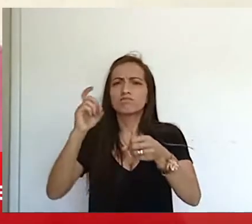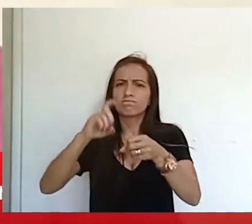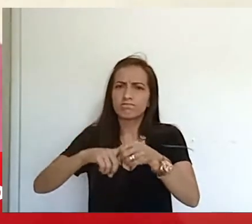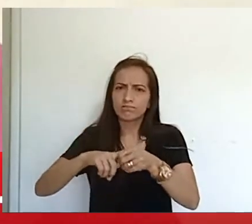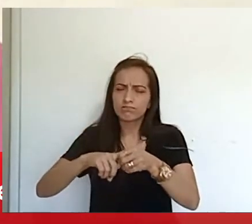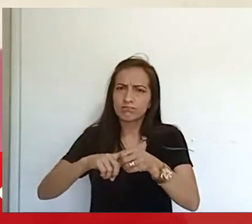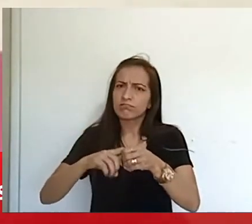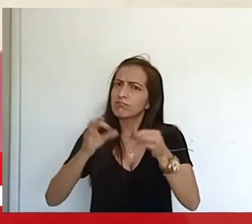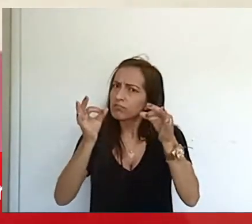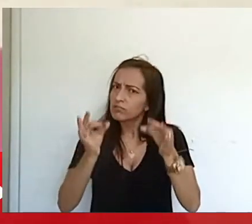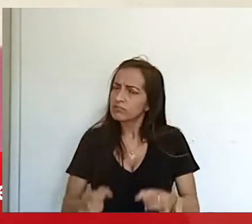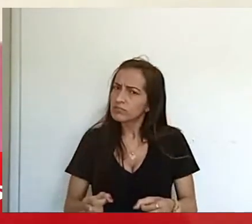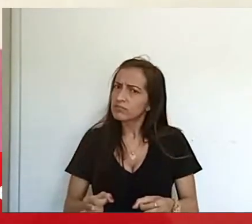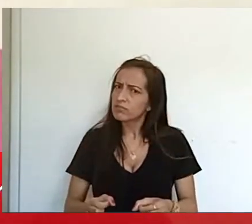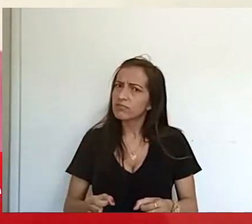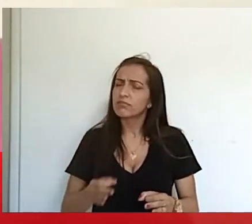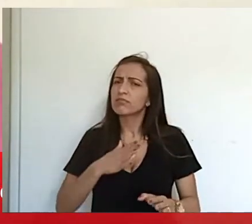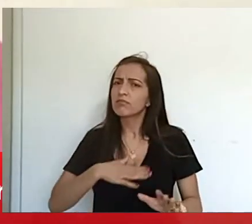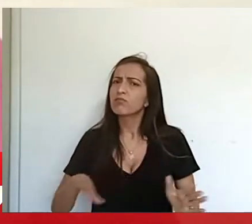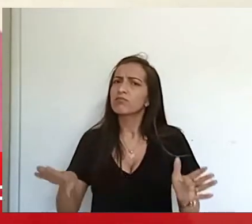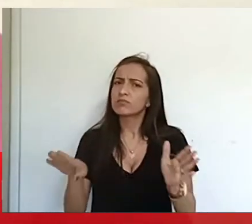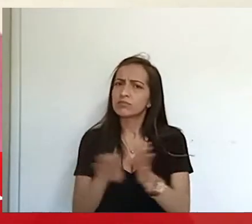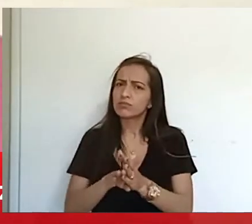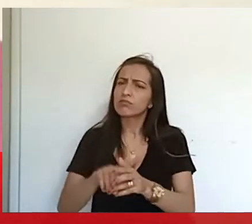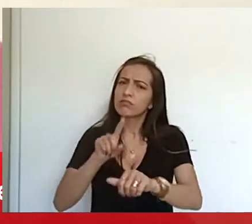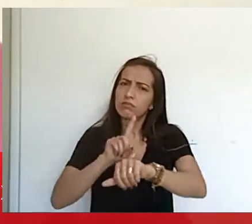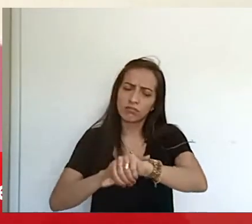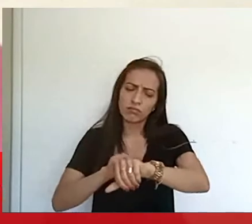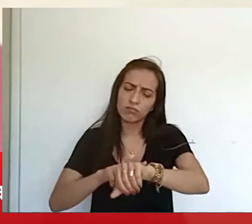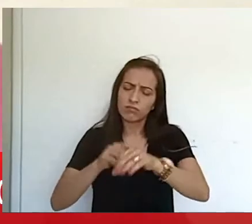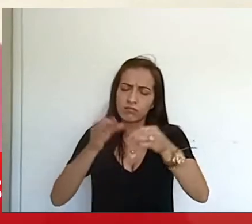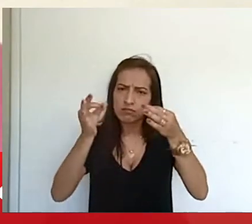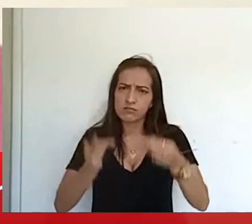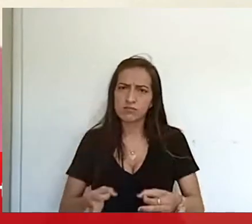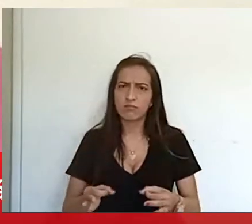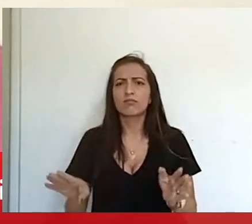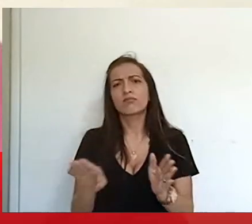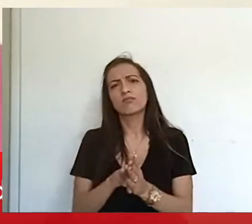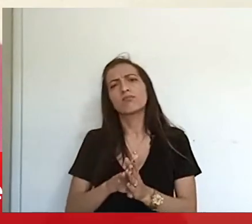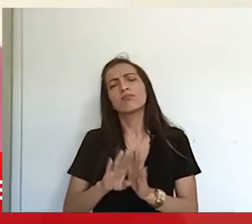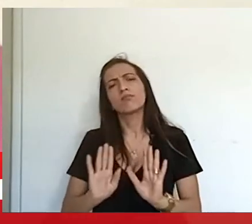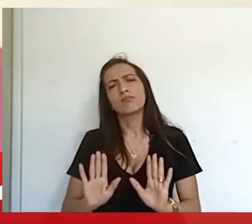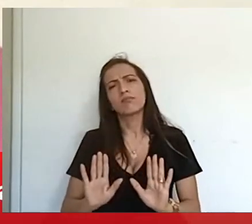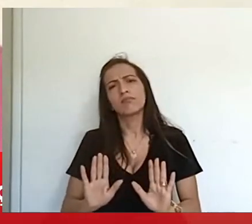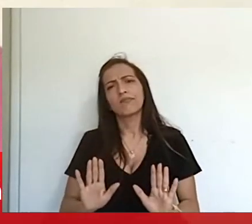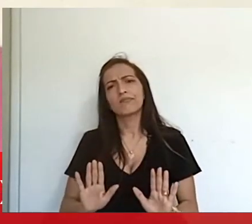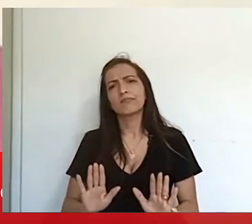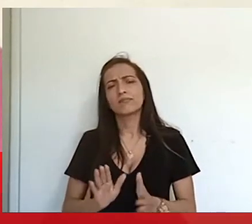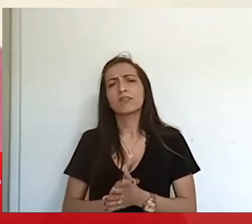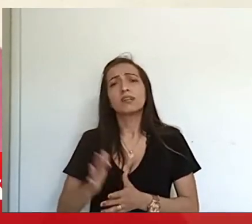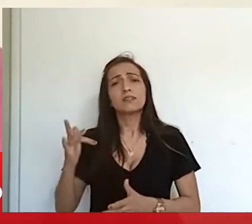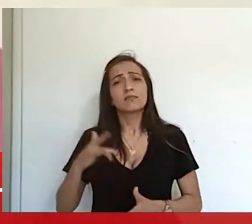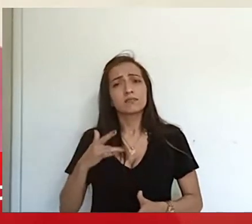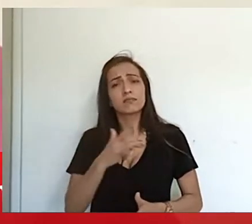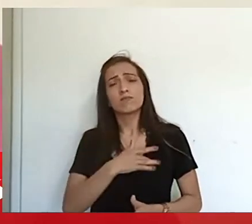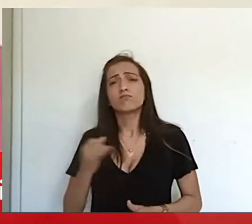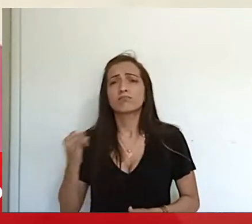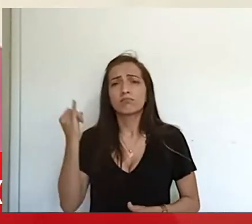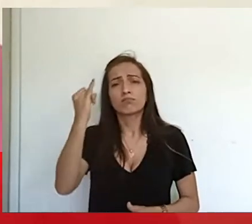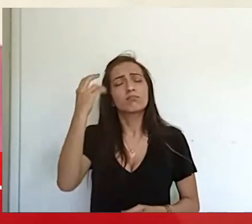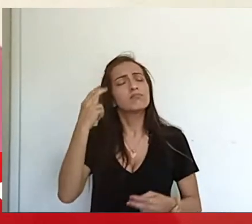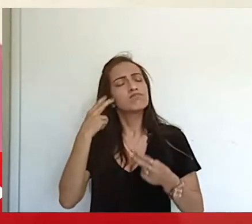ser por decreto que ele vai chegar, né, nós vamos ver as autoridades inspiradas na questão da saúde, e tenham paciência